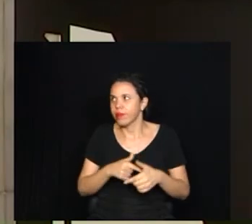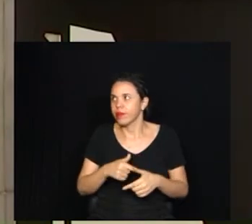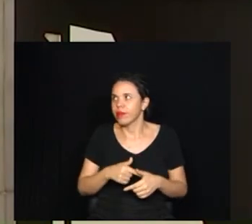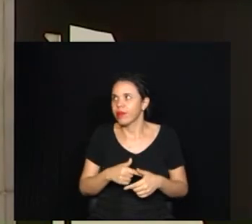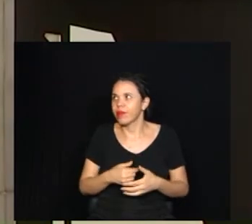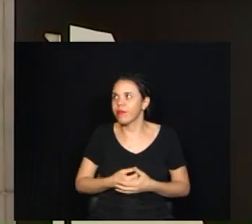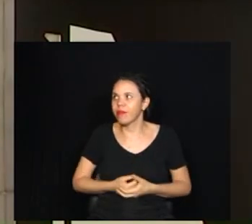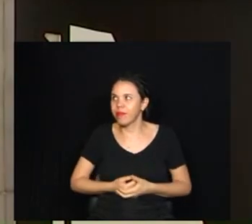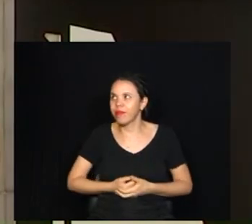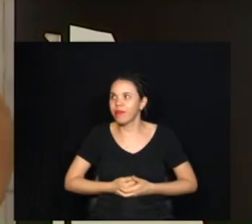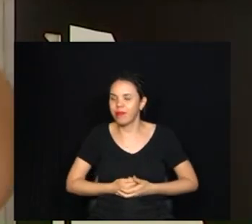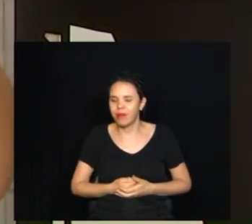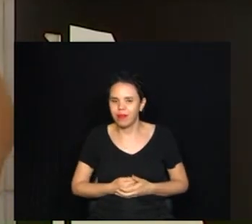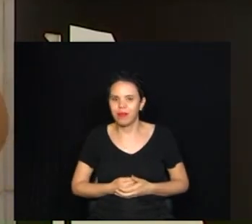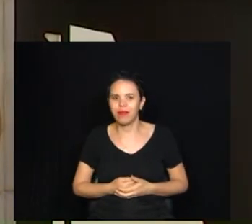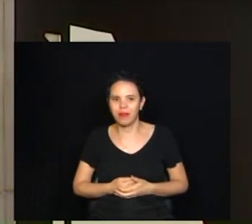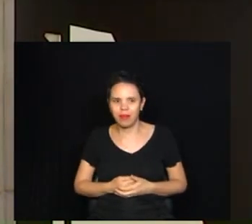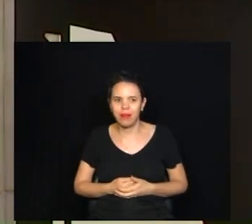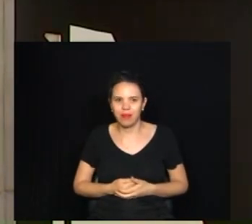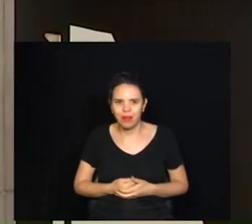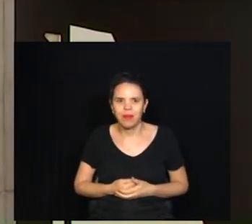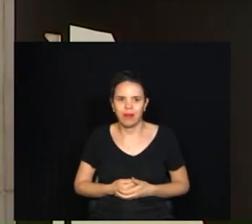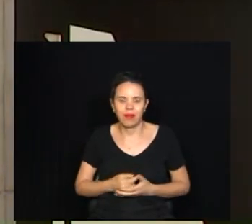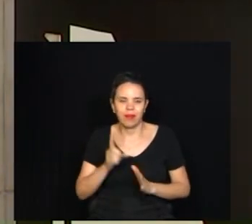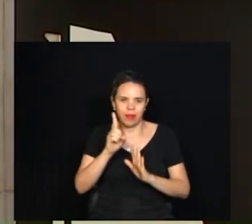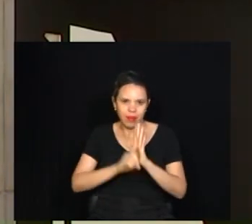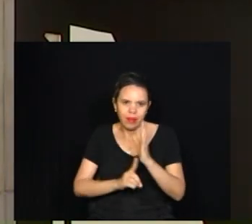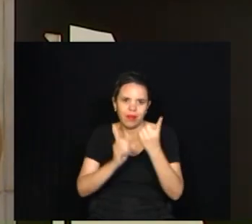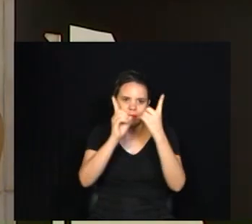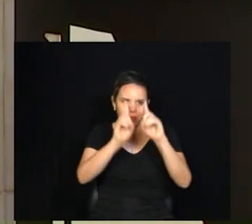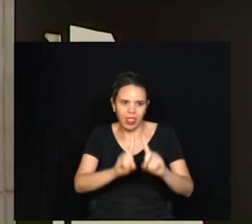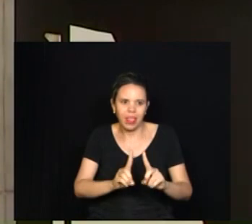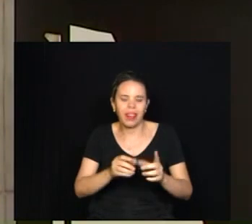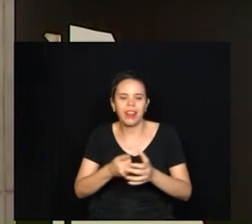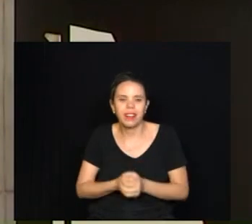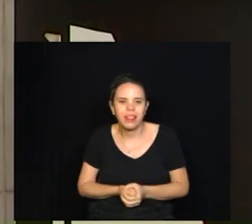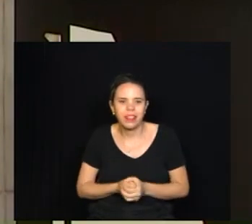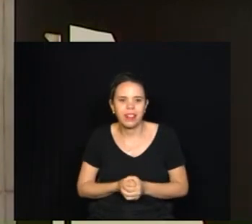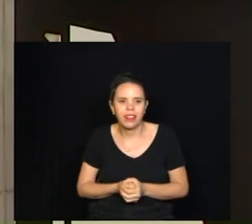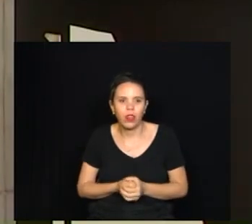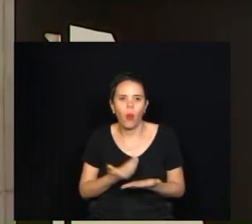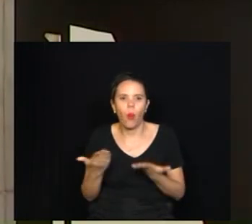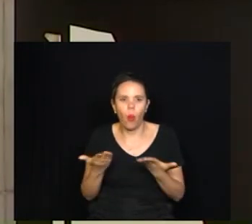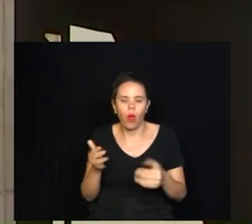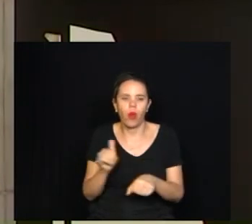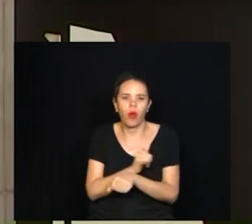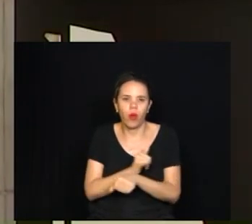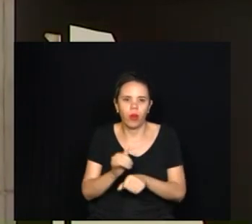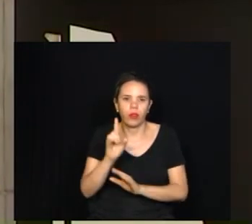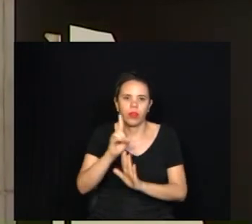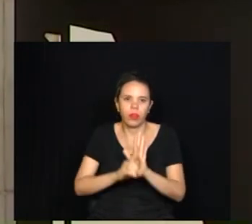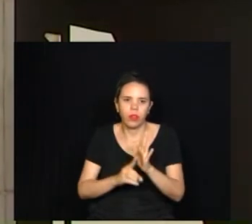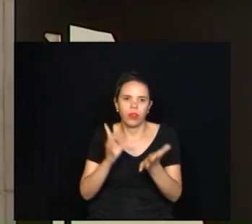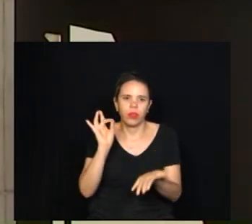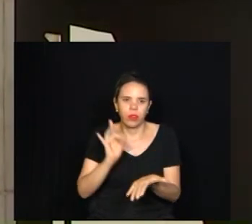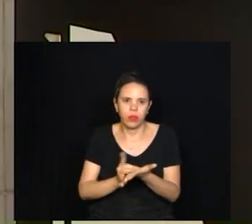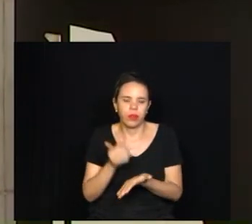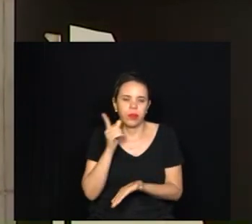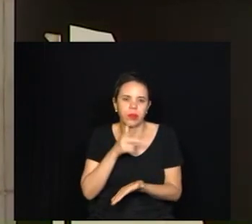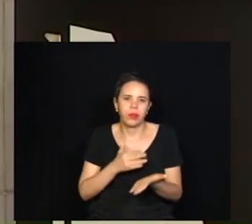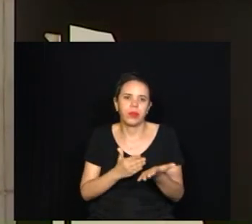Primeiro, a conscientização. Quais são os direitos da pessoa com deficiência, quais são os caminhos para que esses direitos sejam